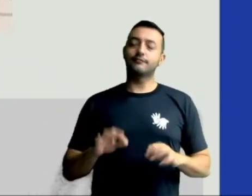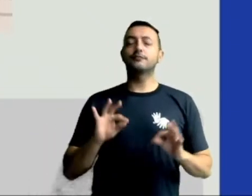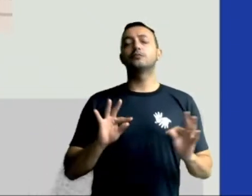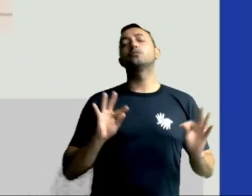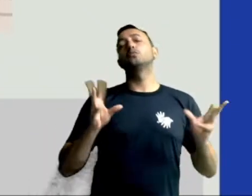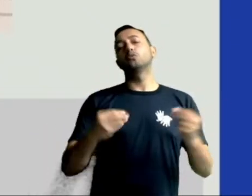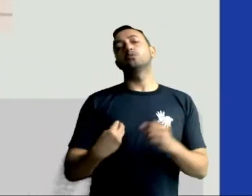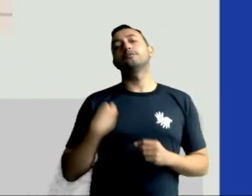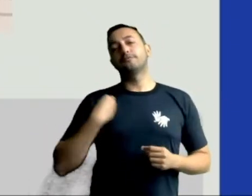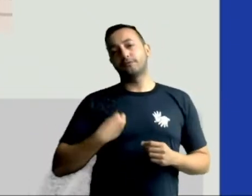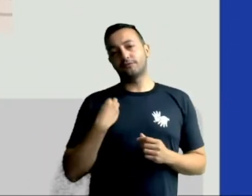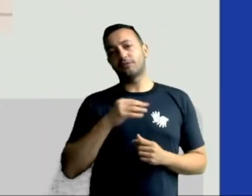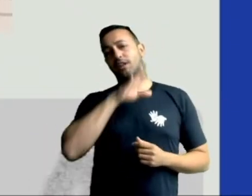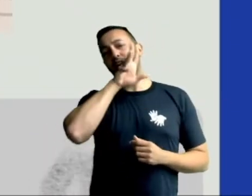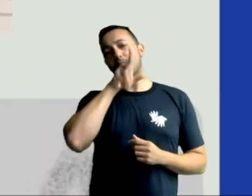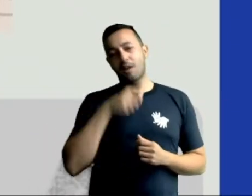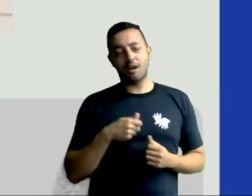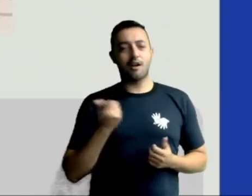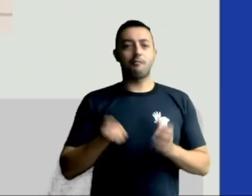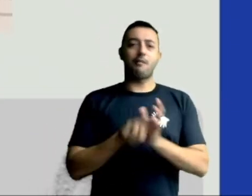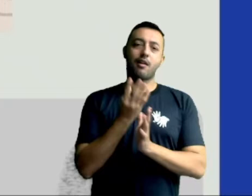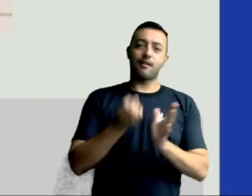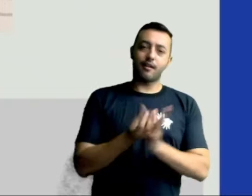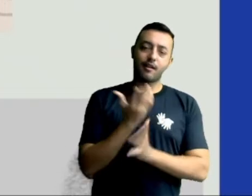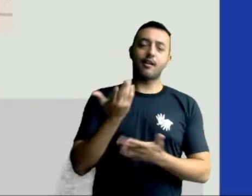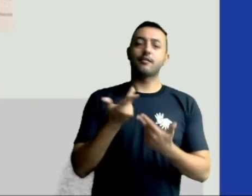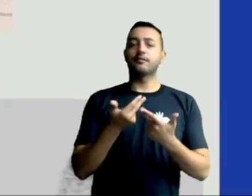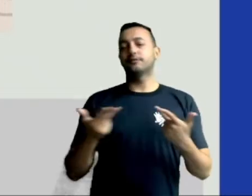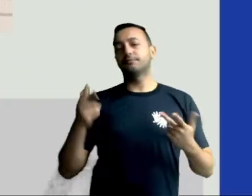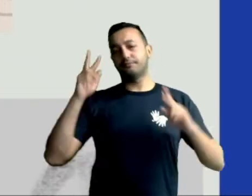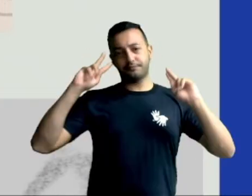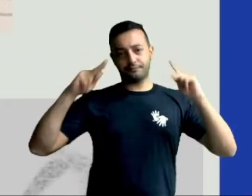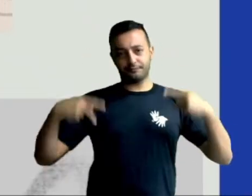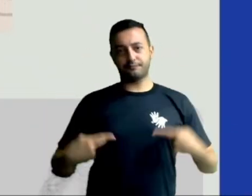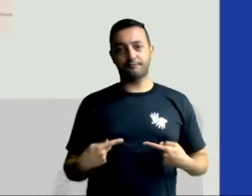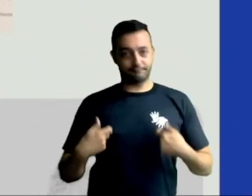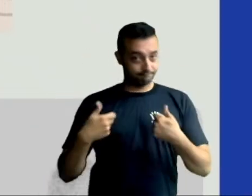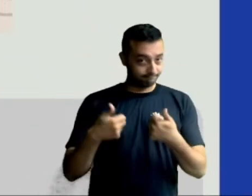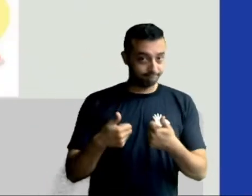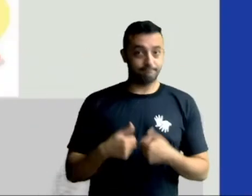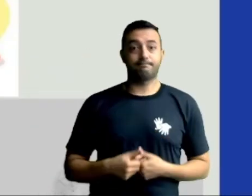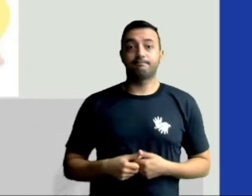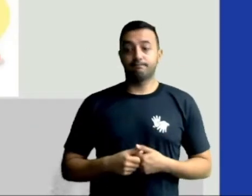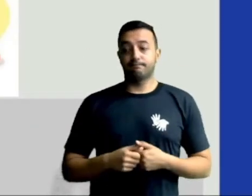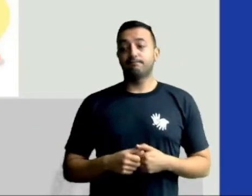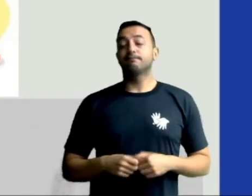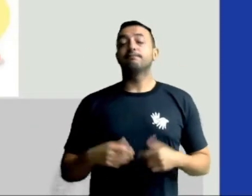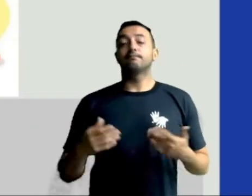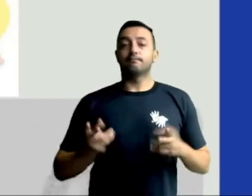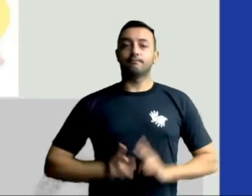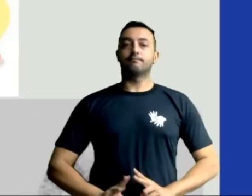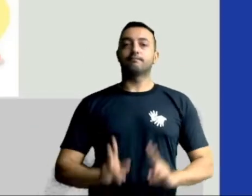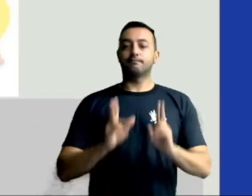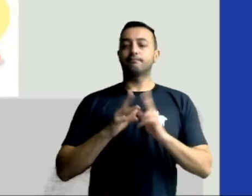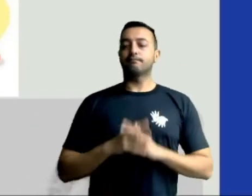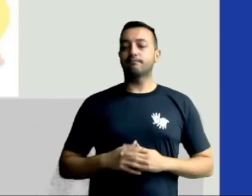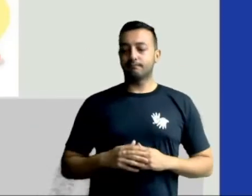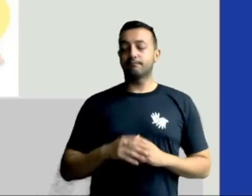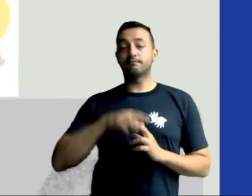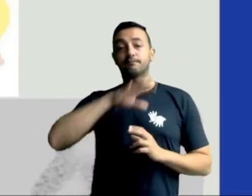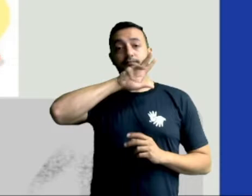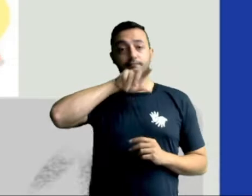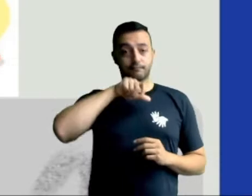todos os seres vivos, animais, plantas e seres humanos, tá bom? Então, vamos lá.